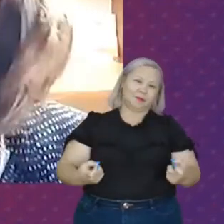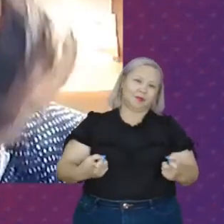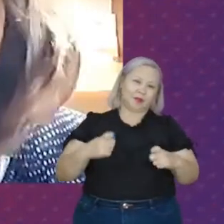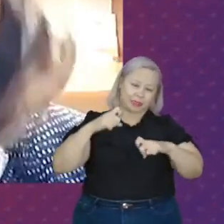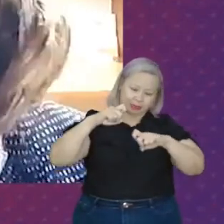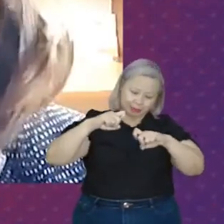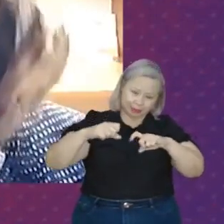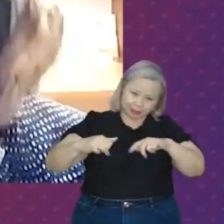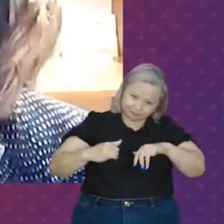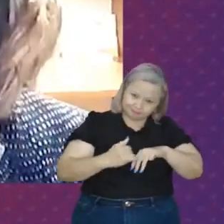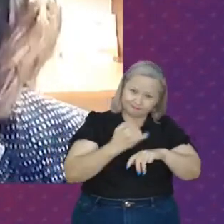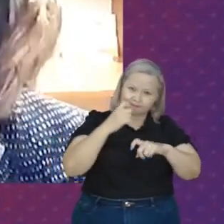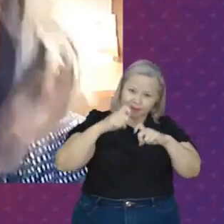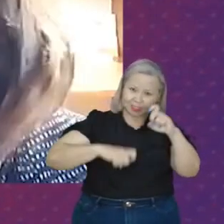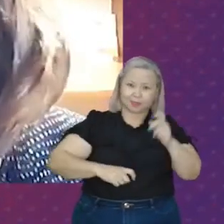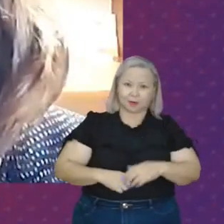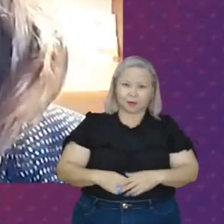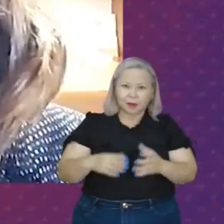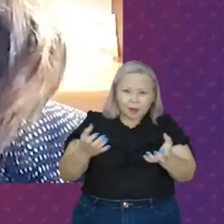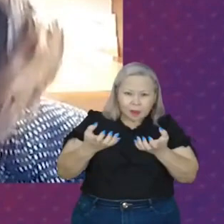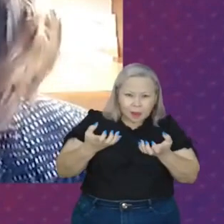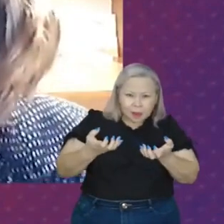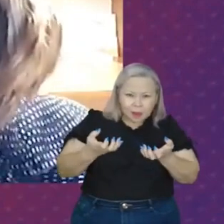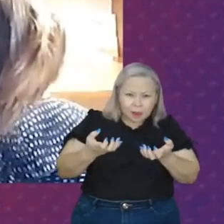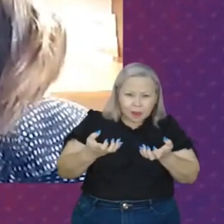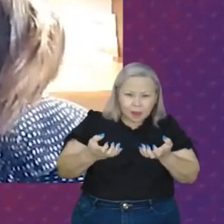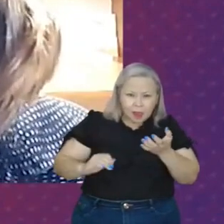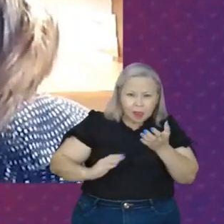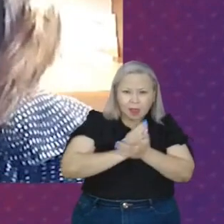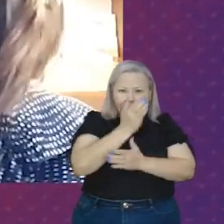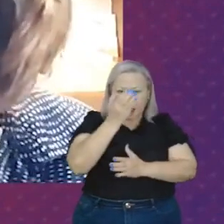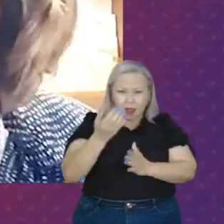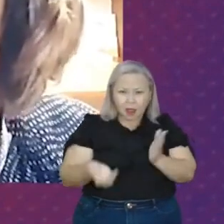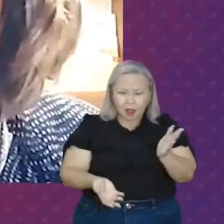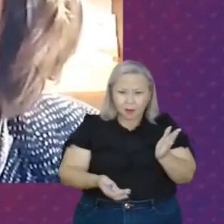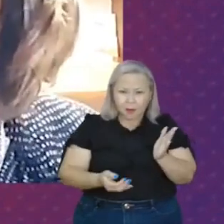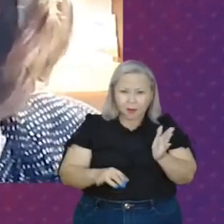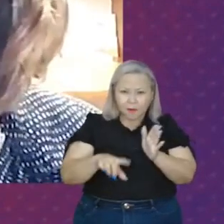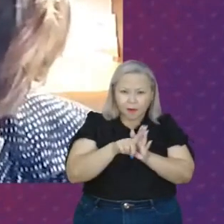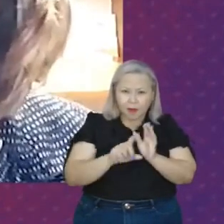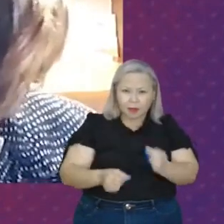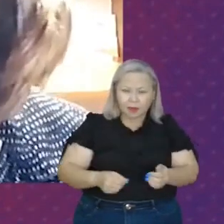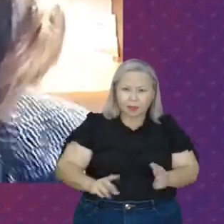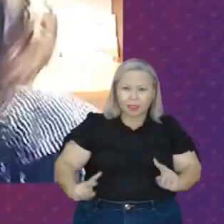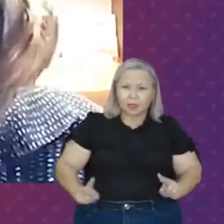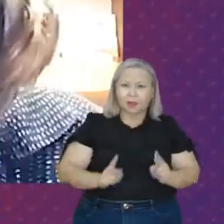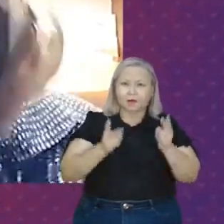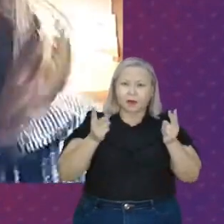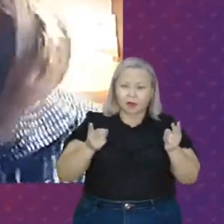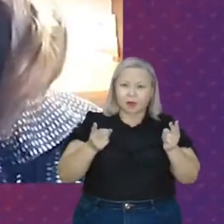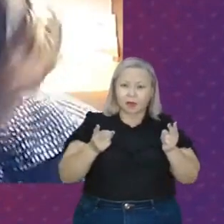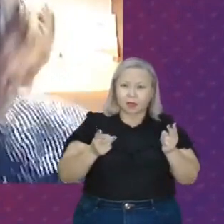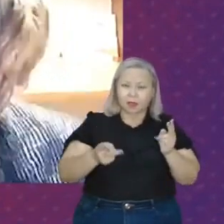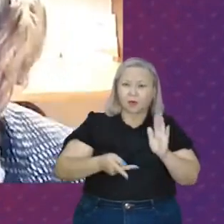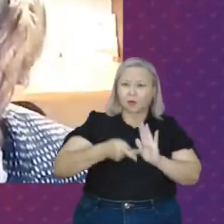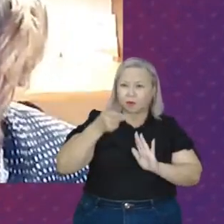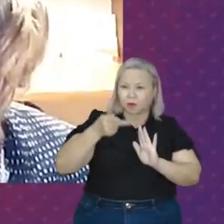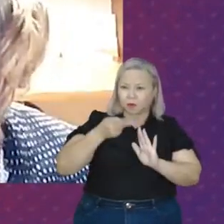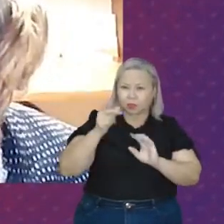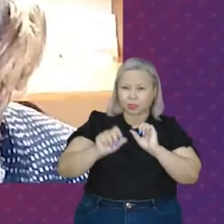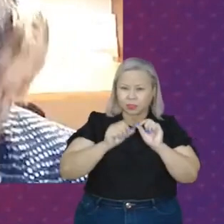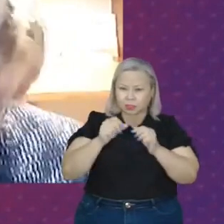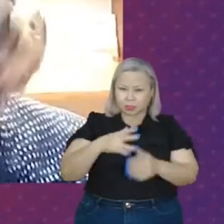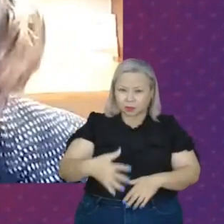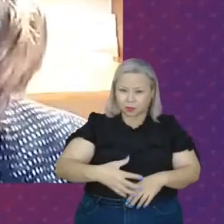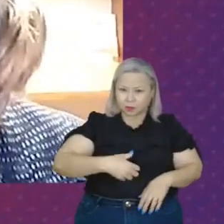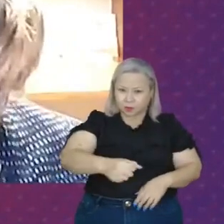querem aprovar o Estatuto Nascituro? E eles querem fazer valer o Estatuto Nascituro que eles não conseguiram aprovar na